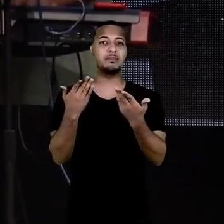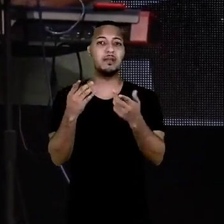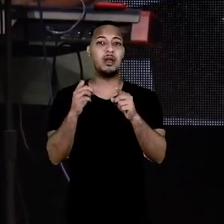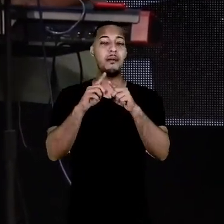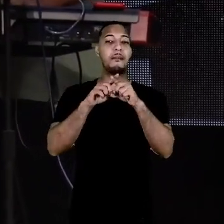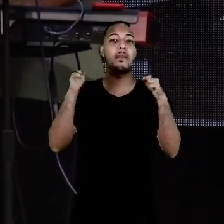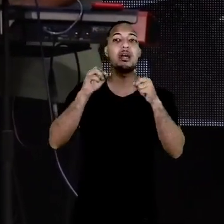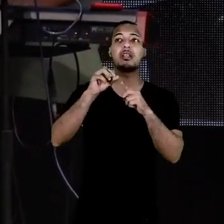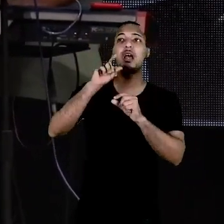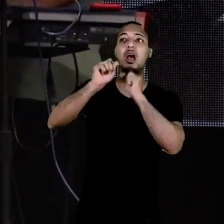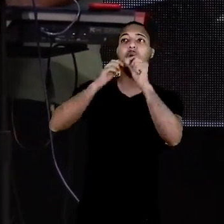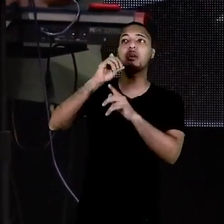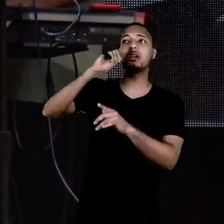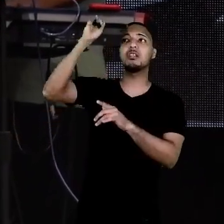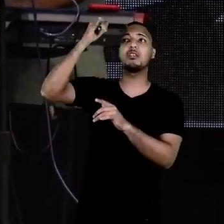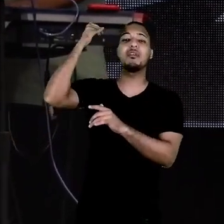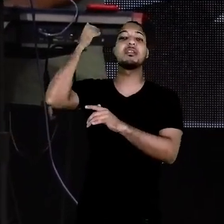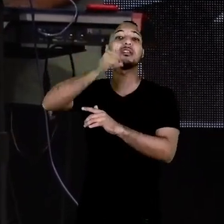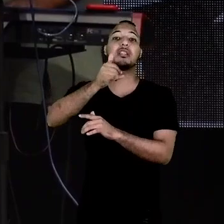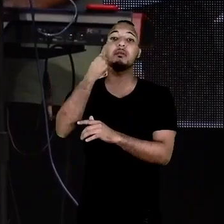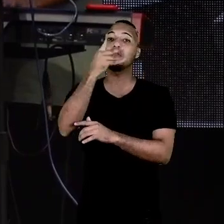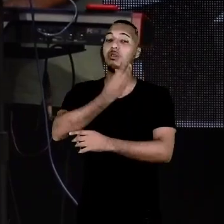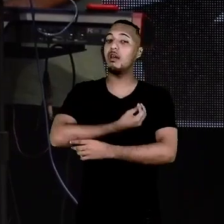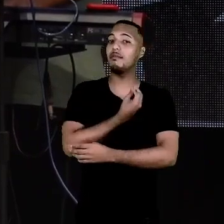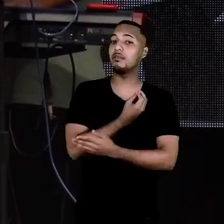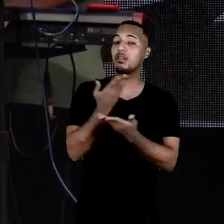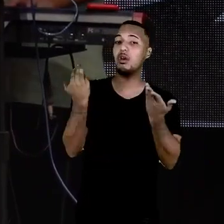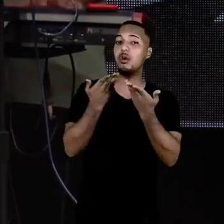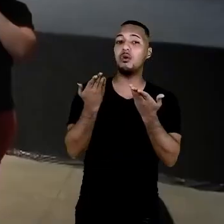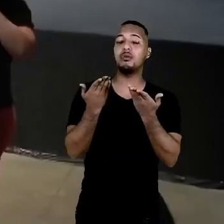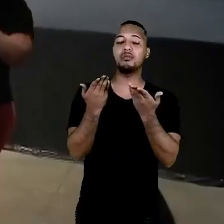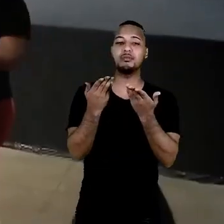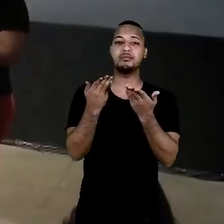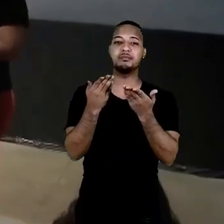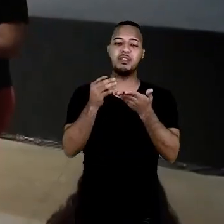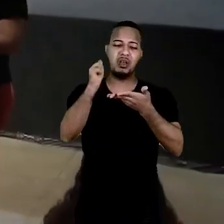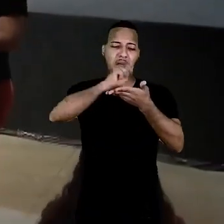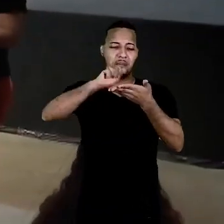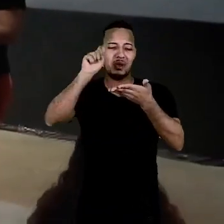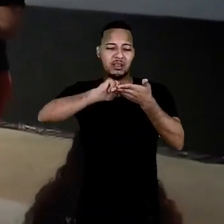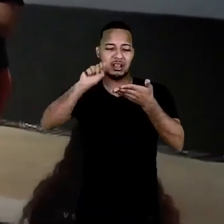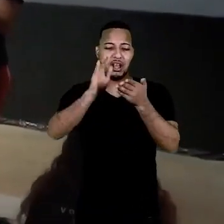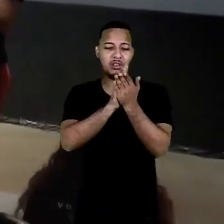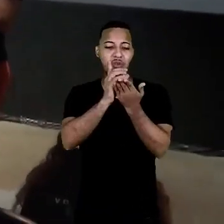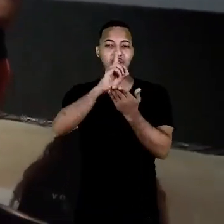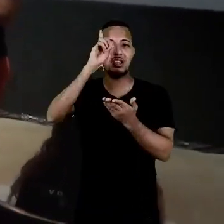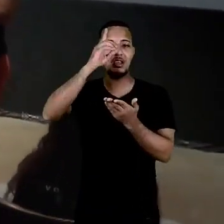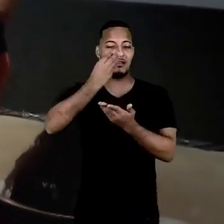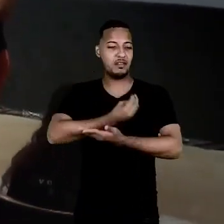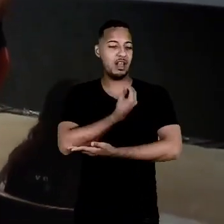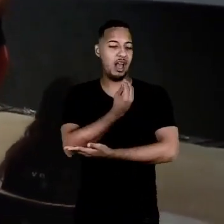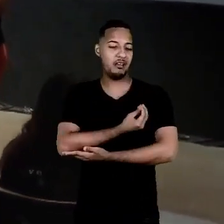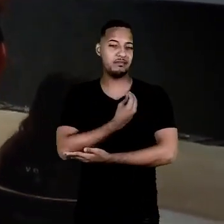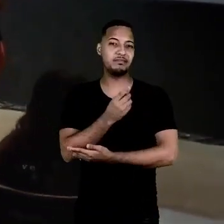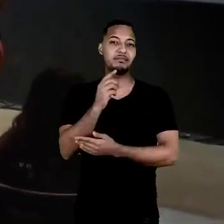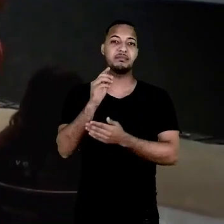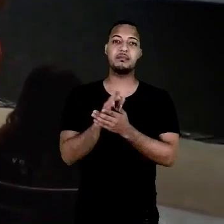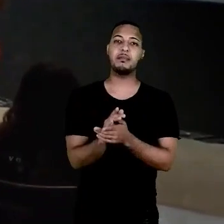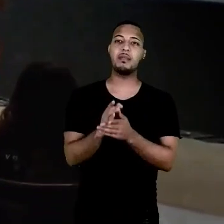Ei, o seu nome vai ser registrado no livro da vida. É lá que importa, é para onde você